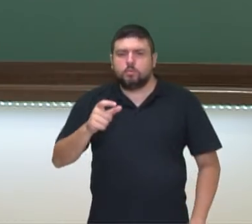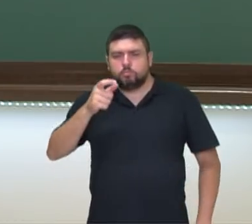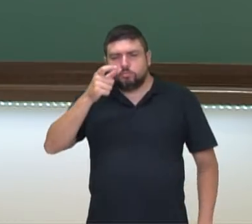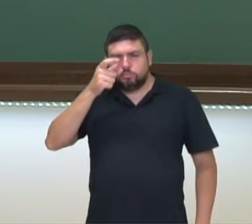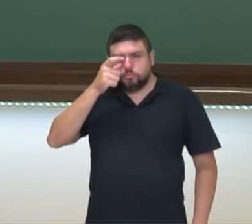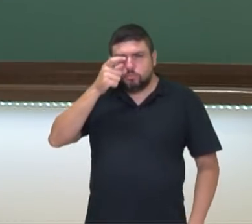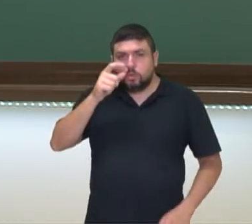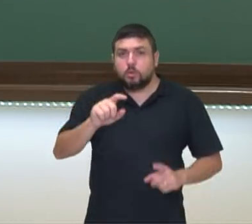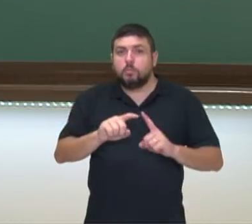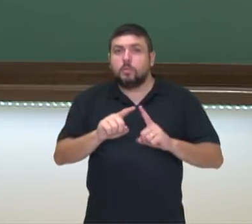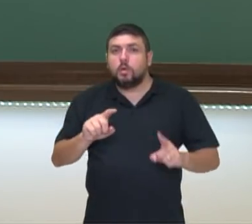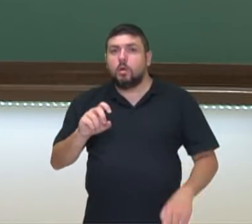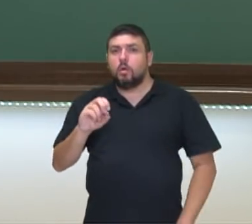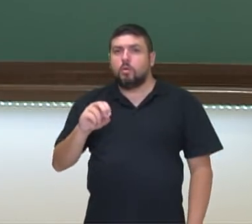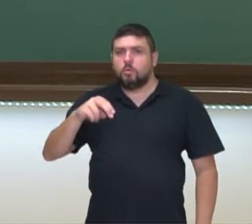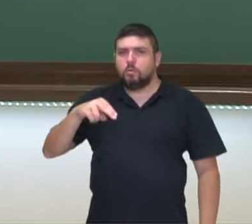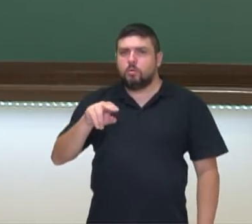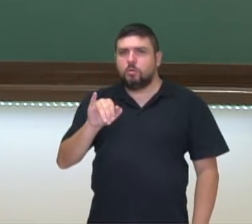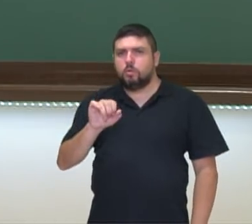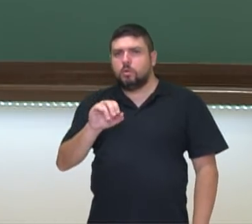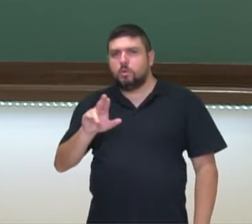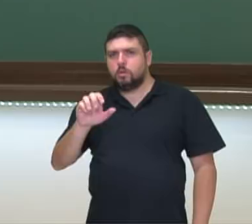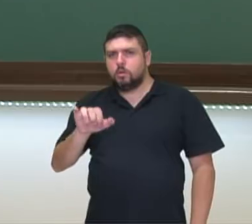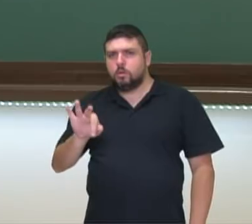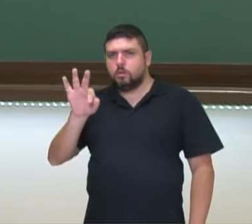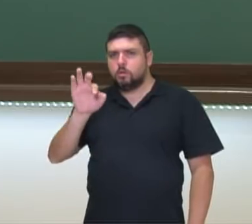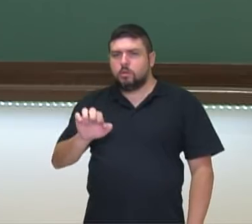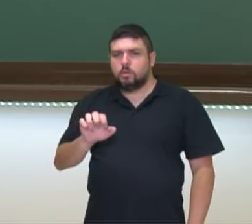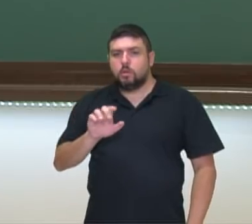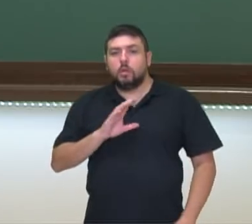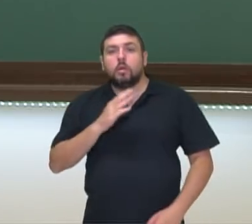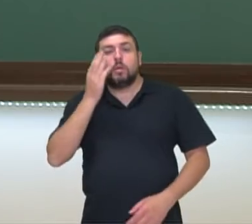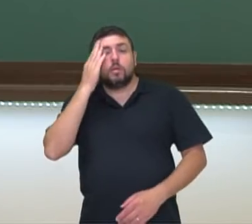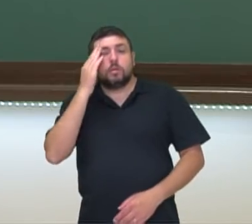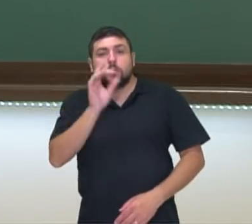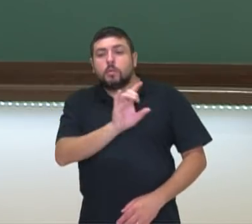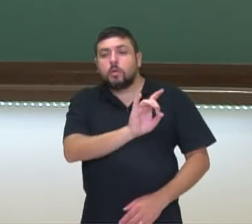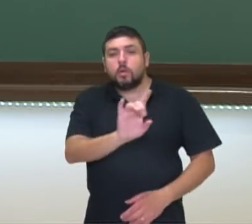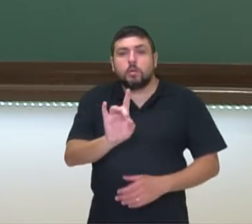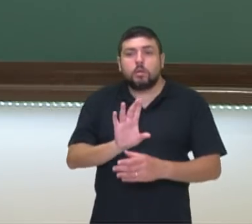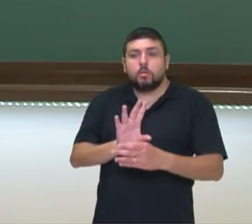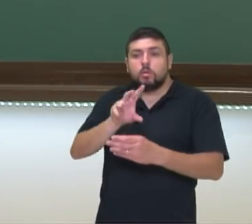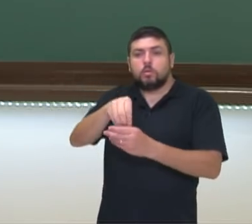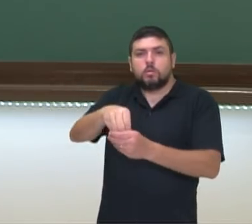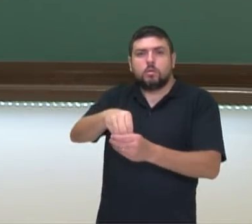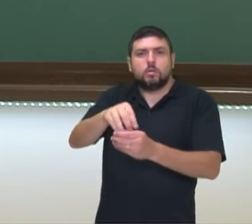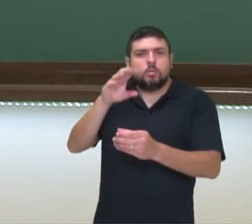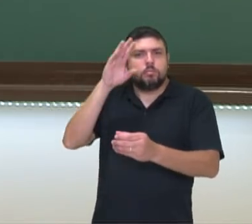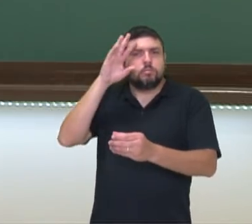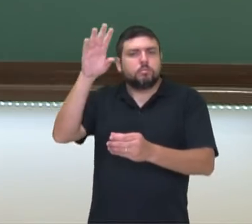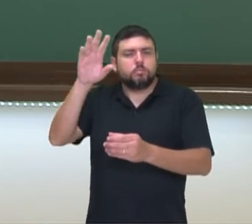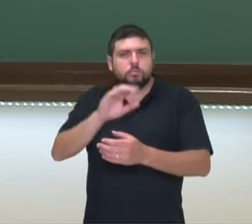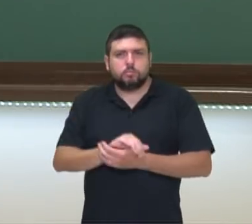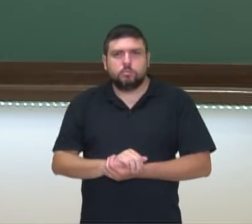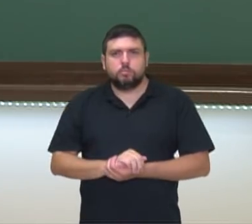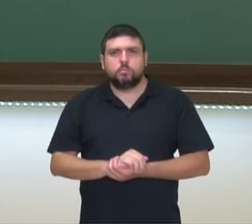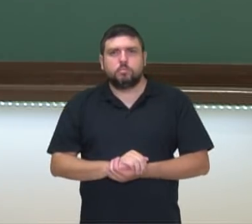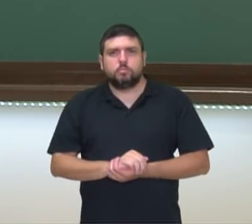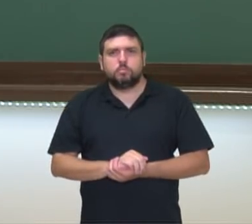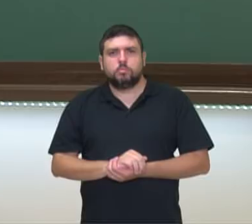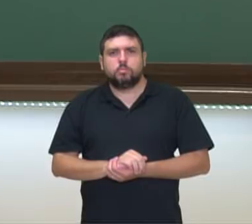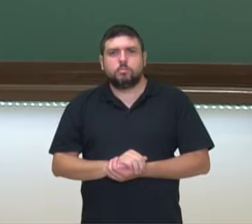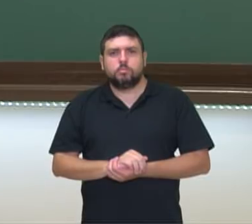e também o que o personagem passa na sua mente, as suas emoções e sentimentos. Ambos em terceira pessoa. E em